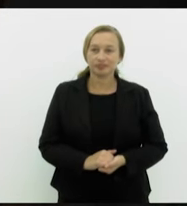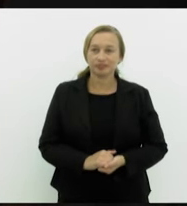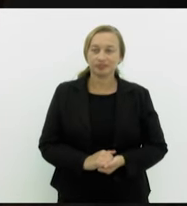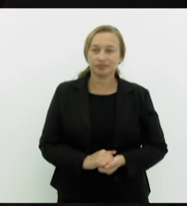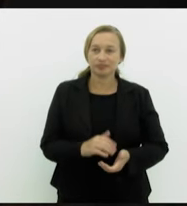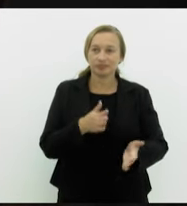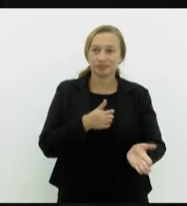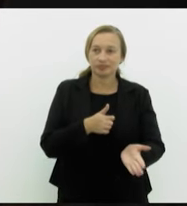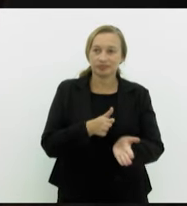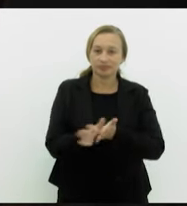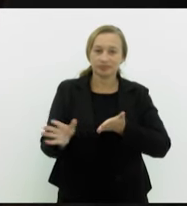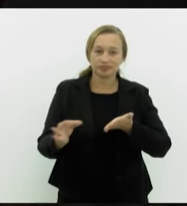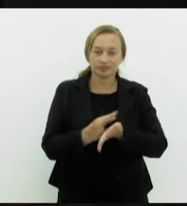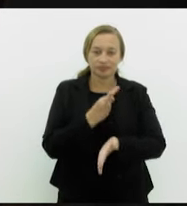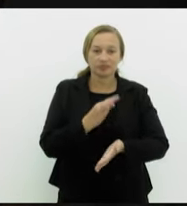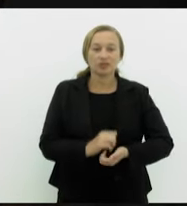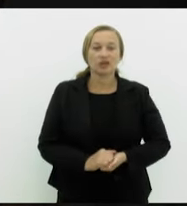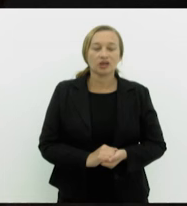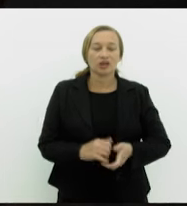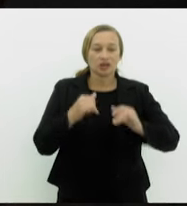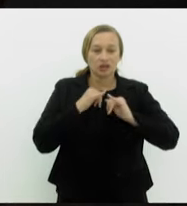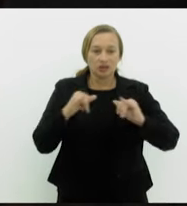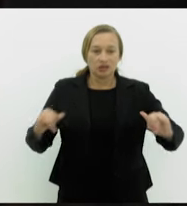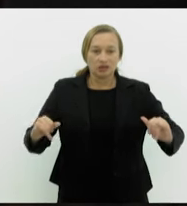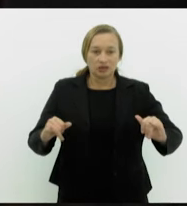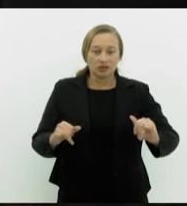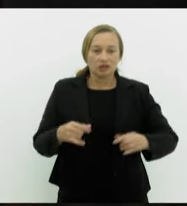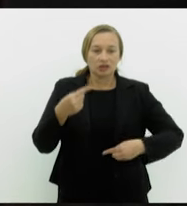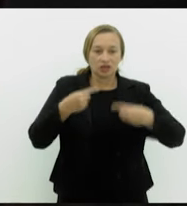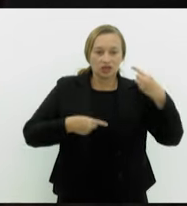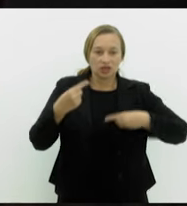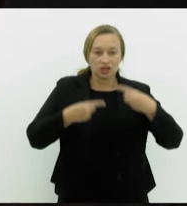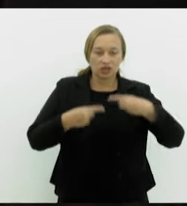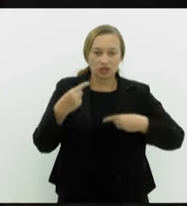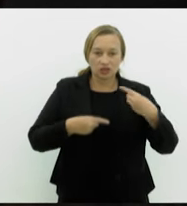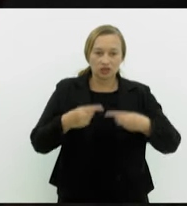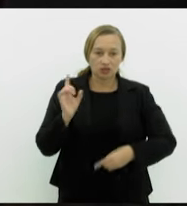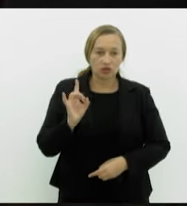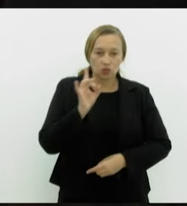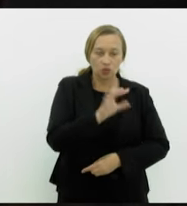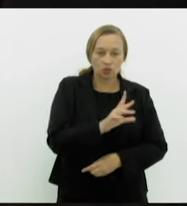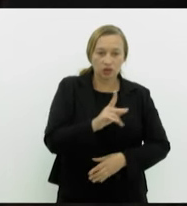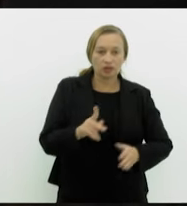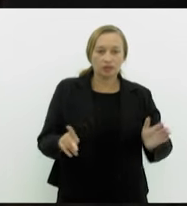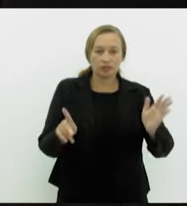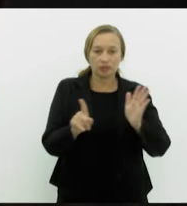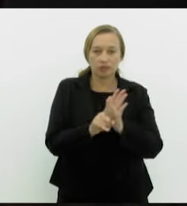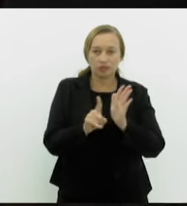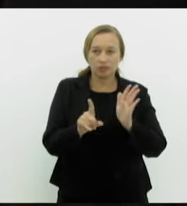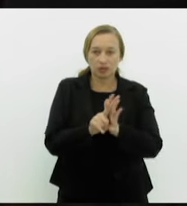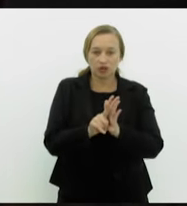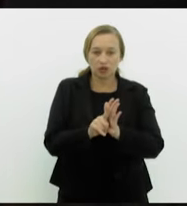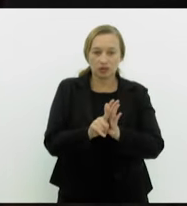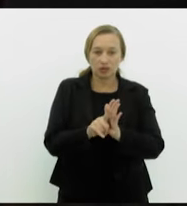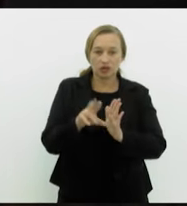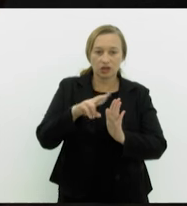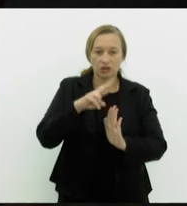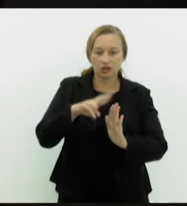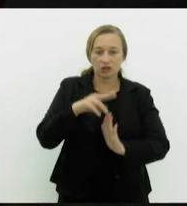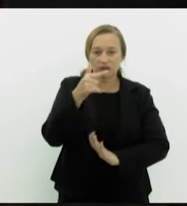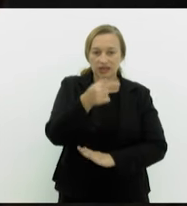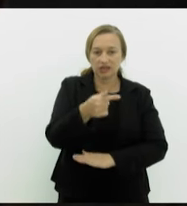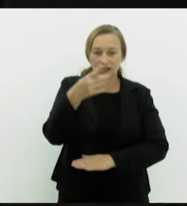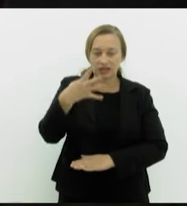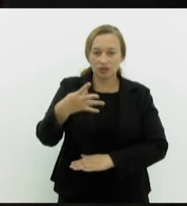à promulgação. Anuncio, em regime de urgência, em discussão única. Projeto de